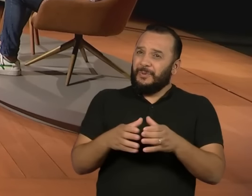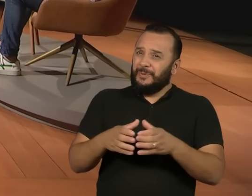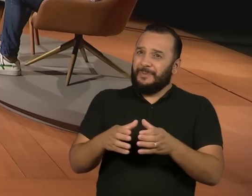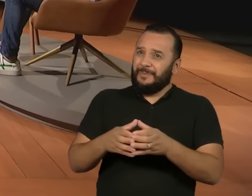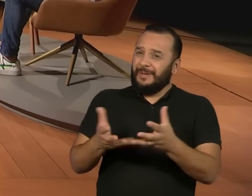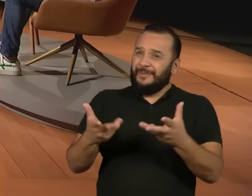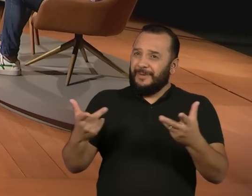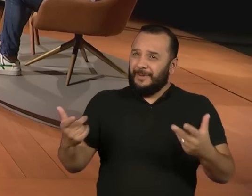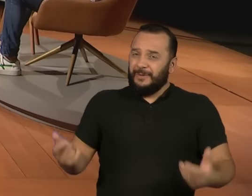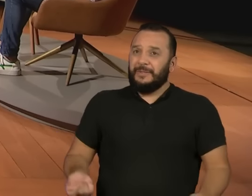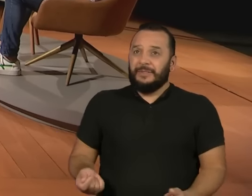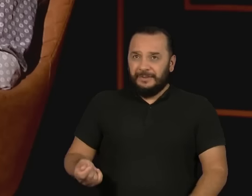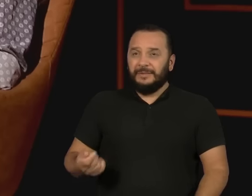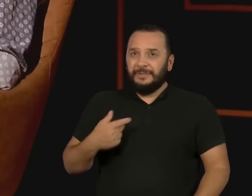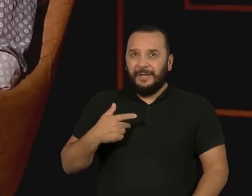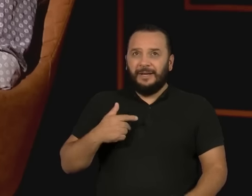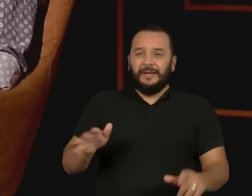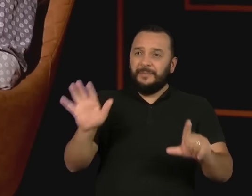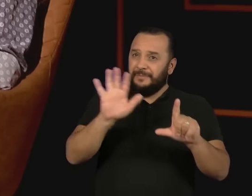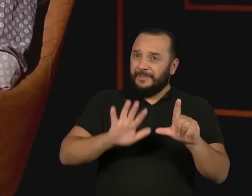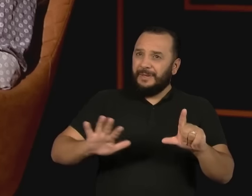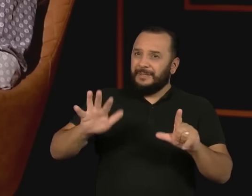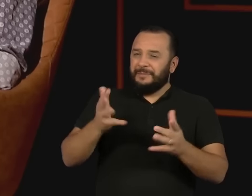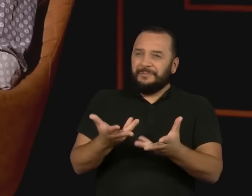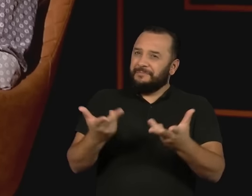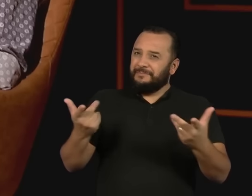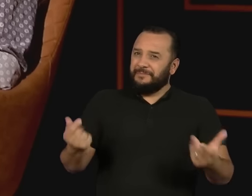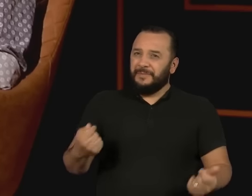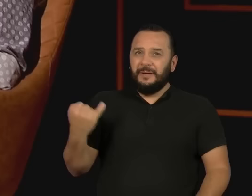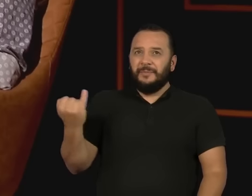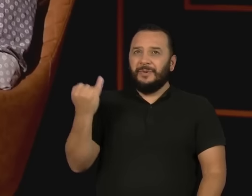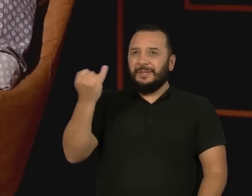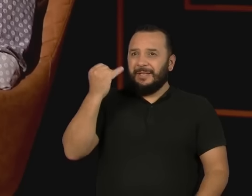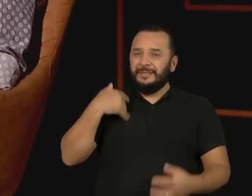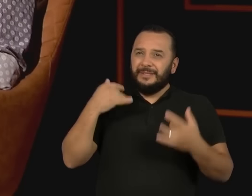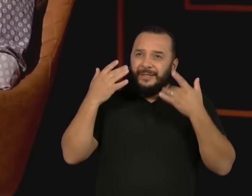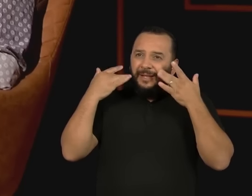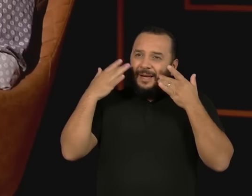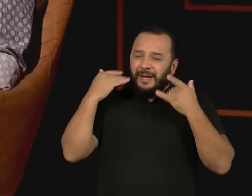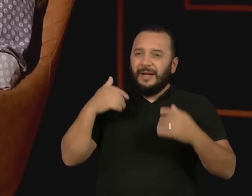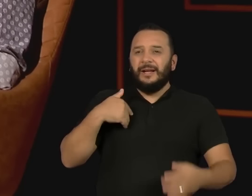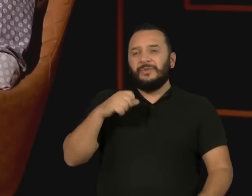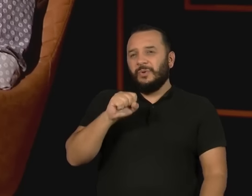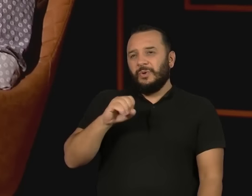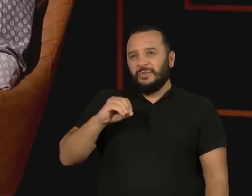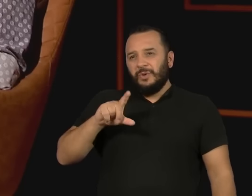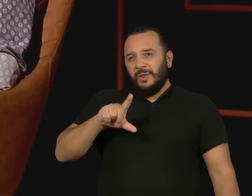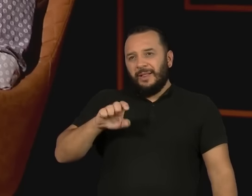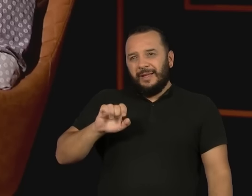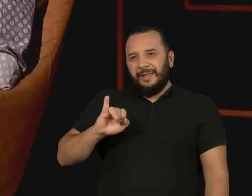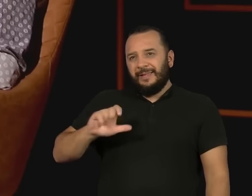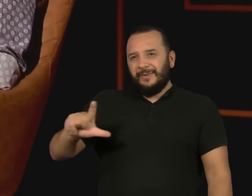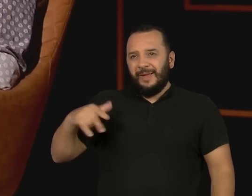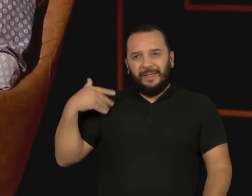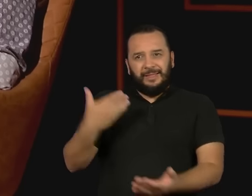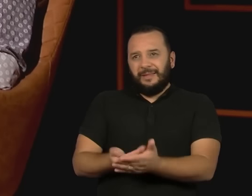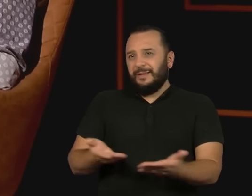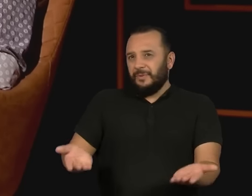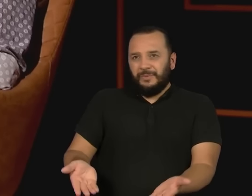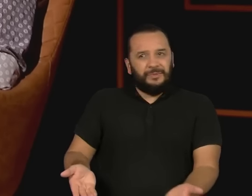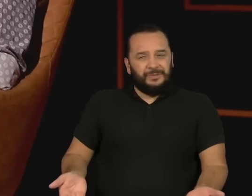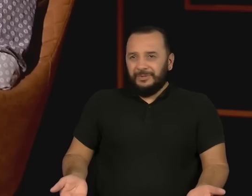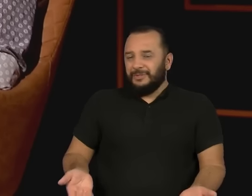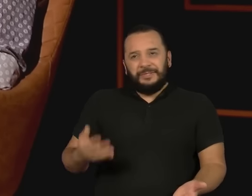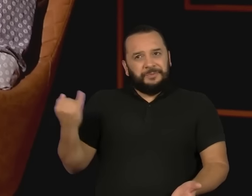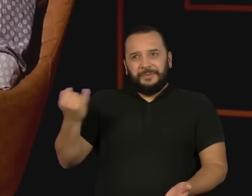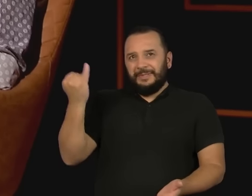maravilhosas, né? do mundo, imagens incríveis, né? A importância do Teatro Soleil até hoje, né? é gigantesca. E a Ariane Muschini, essa é